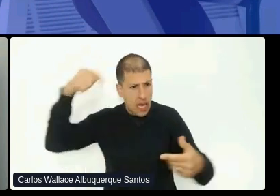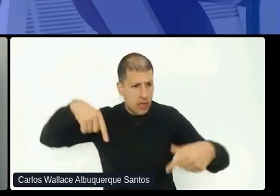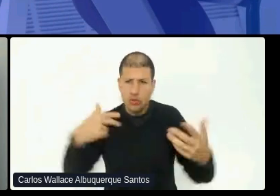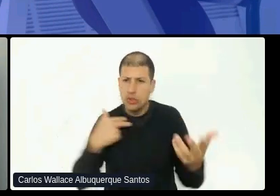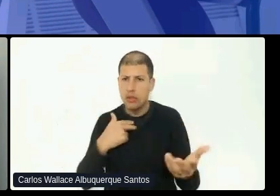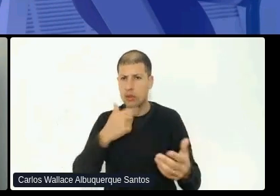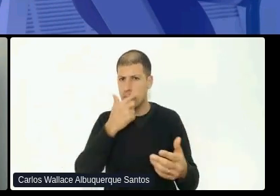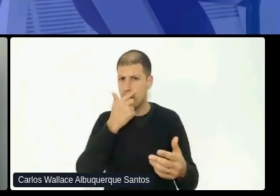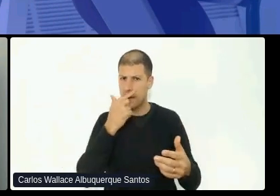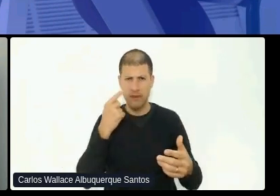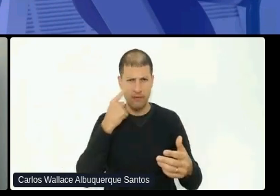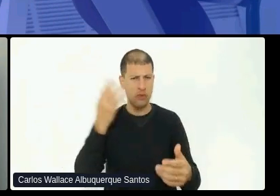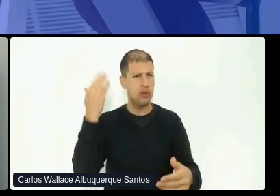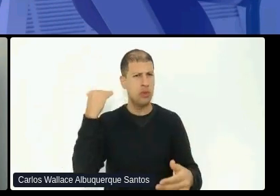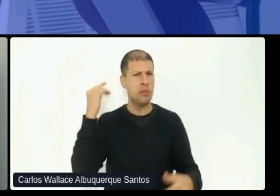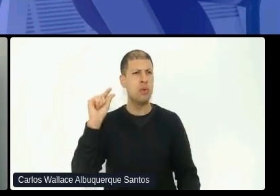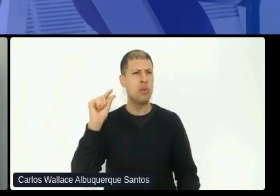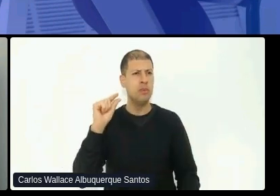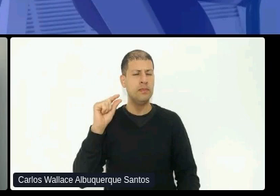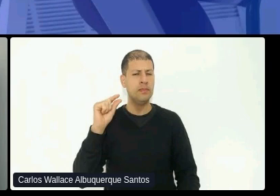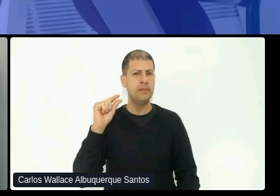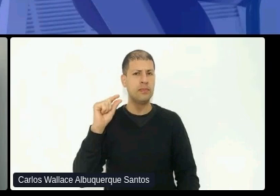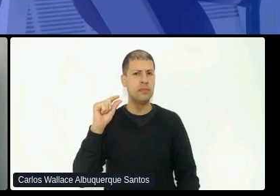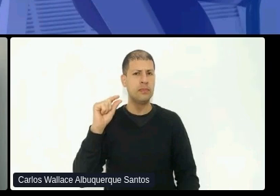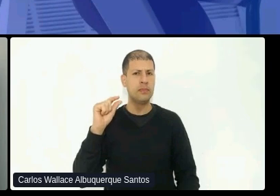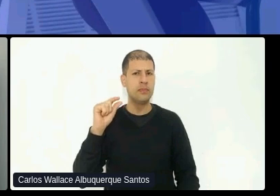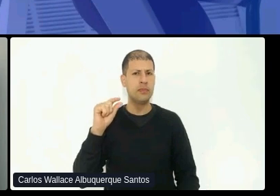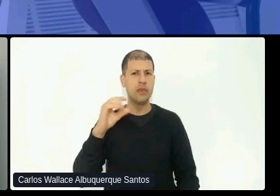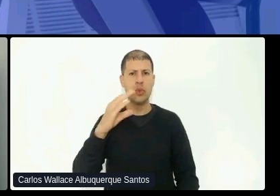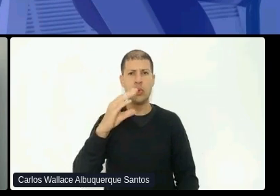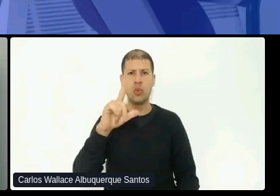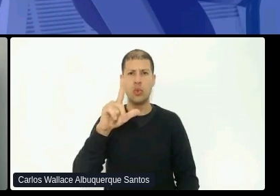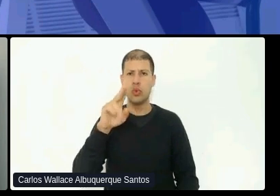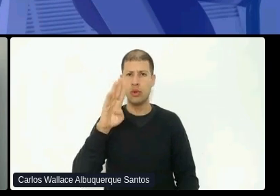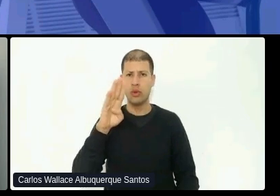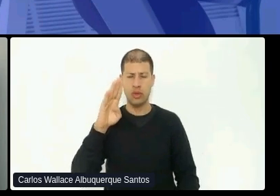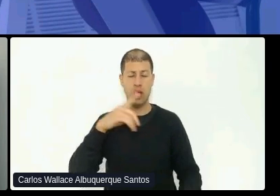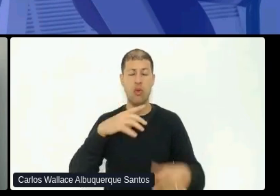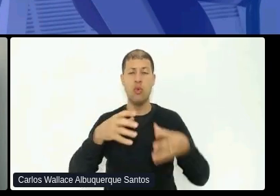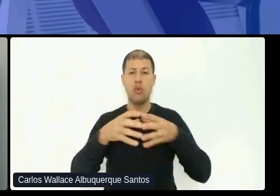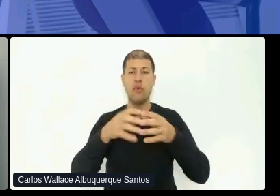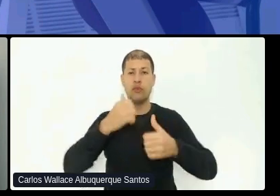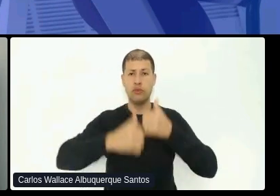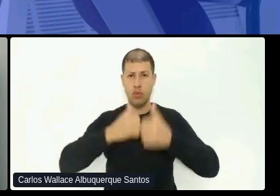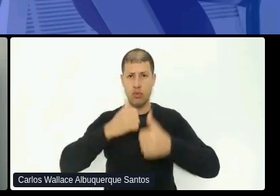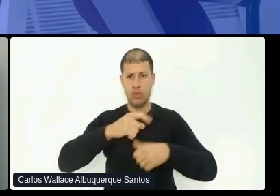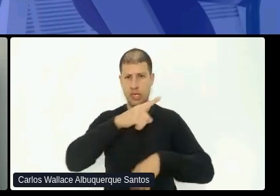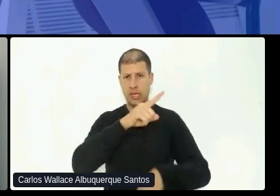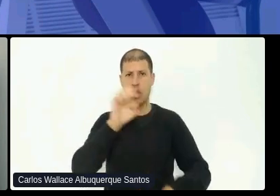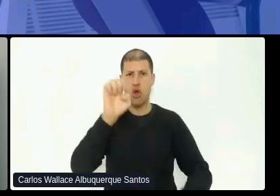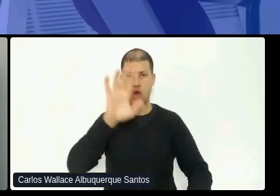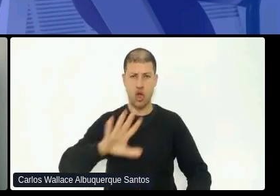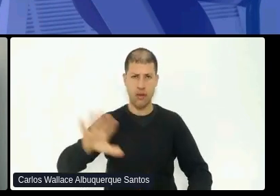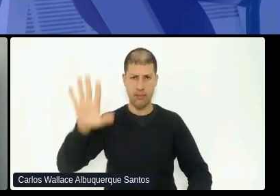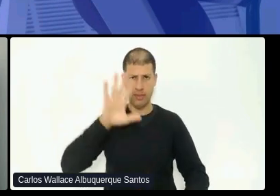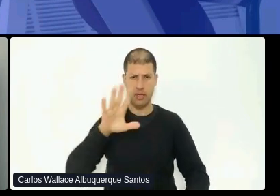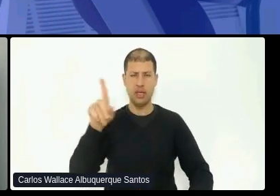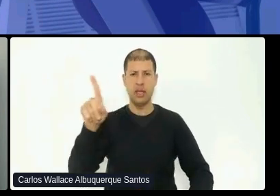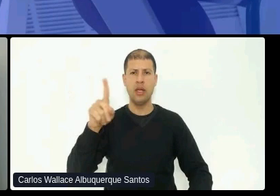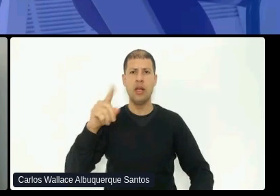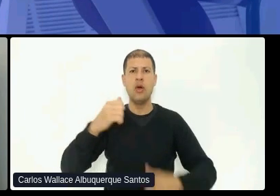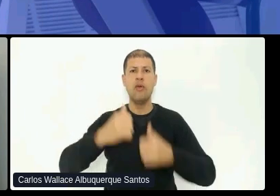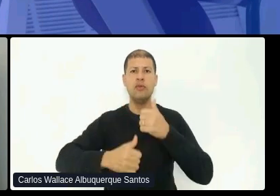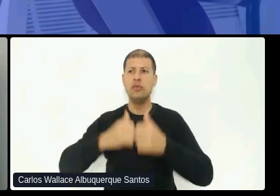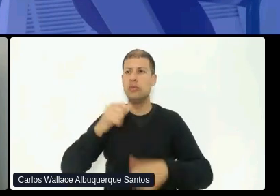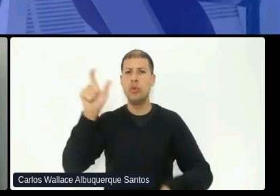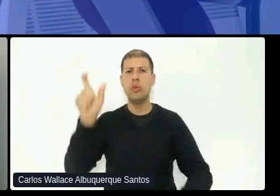viram recentemente aí um clube de futebol europeu, onde um dos jogadores lá, não sei o que